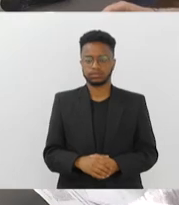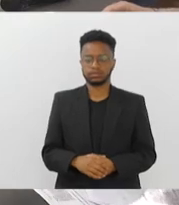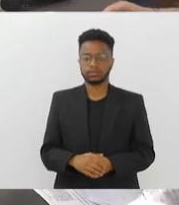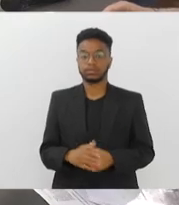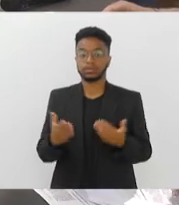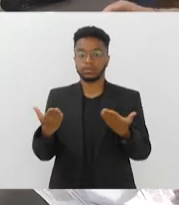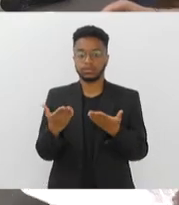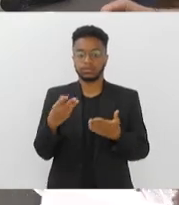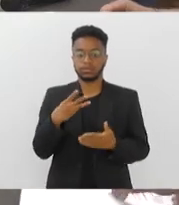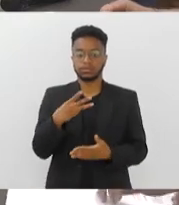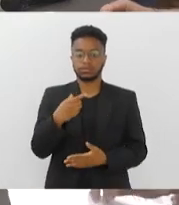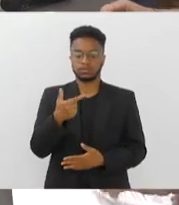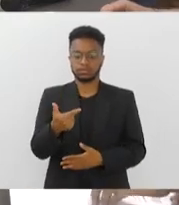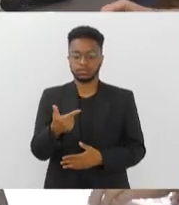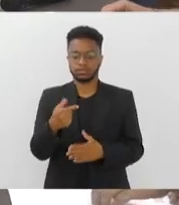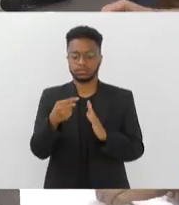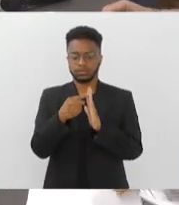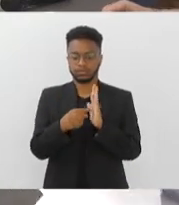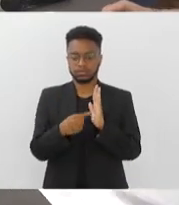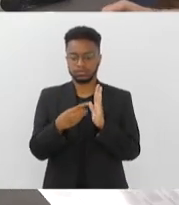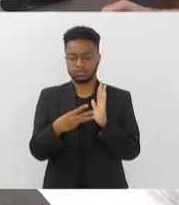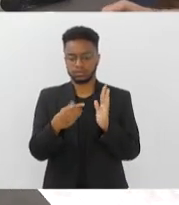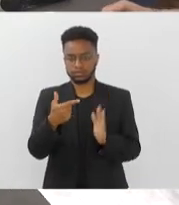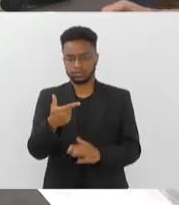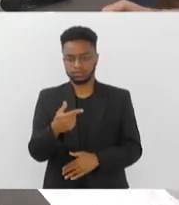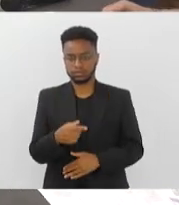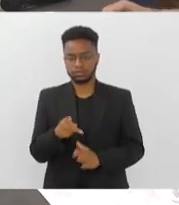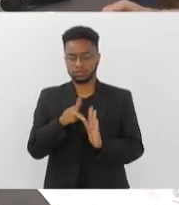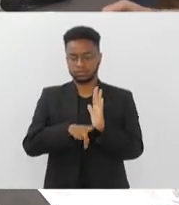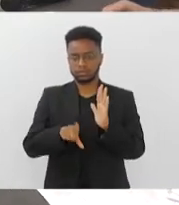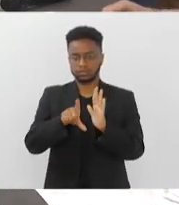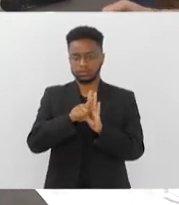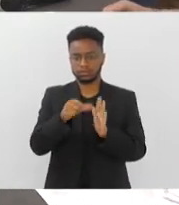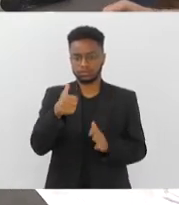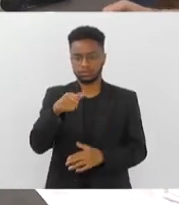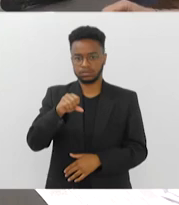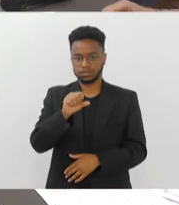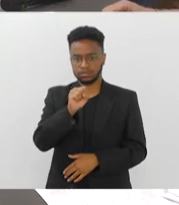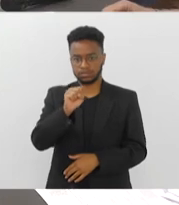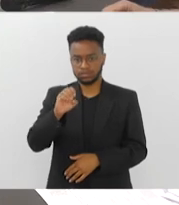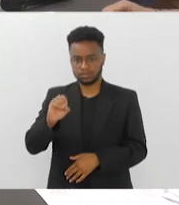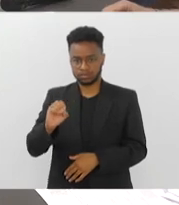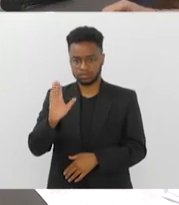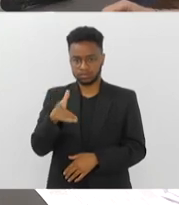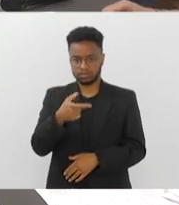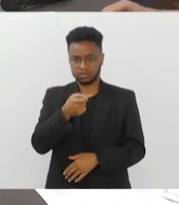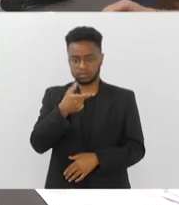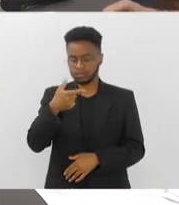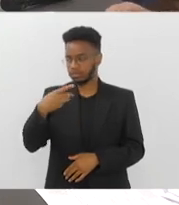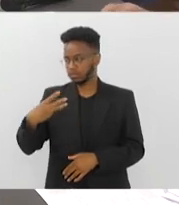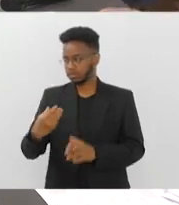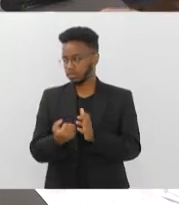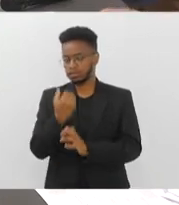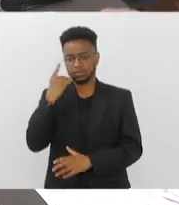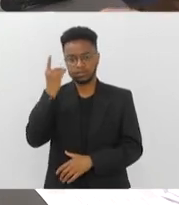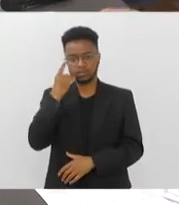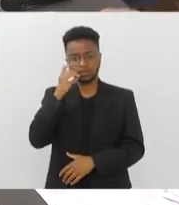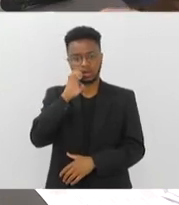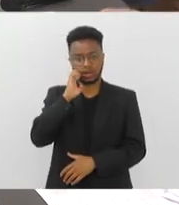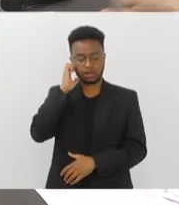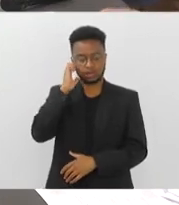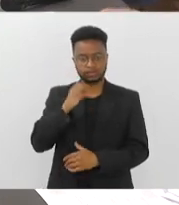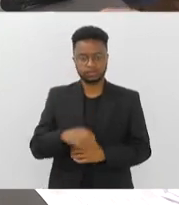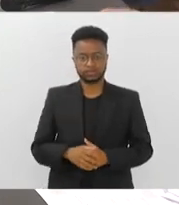ao 32 da pauta. Projeto de lei 1980 de 23, de autoria da deputada Élica